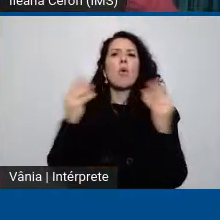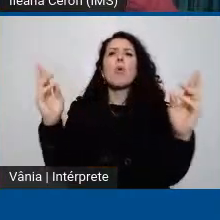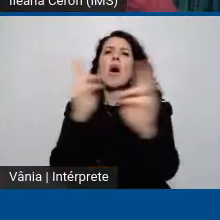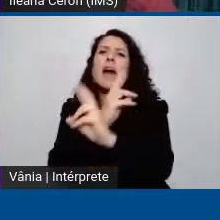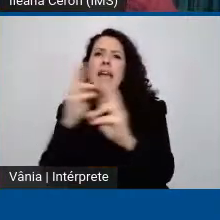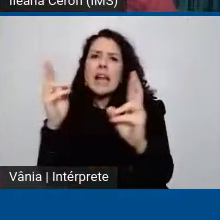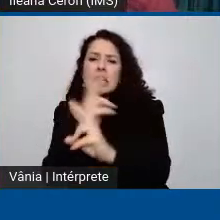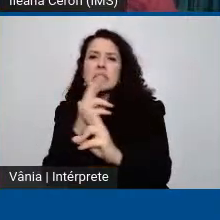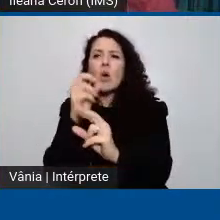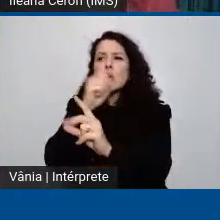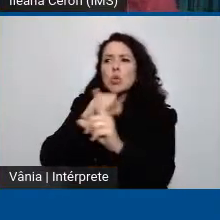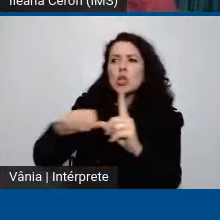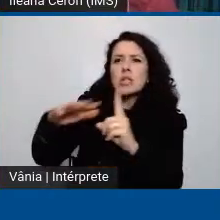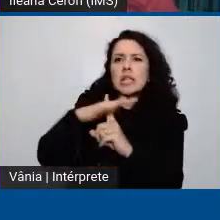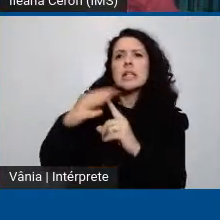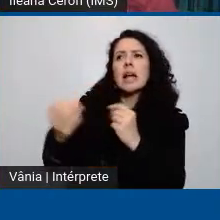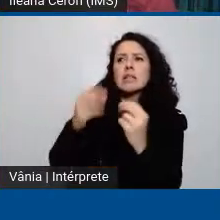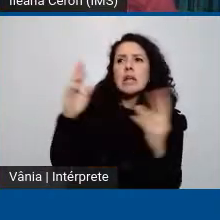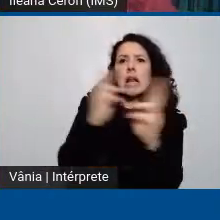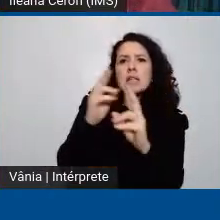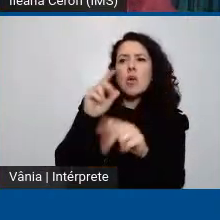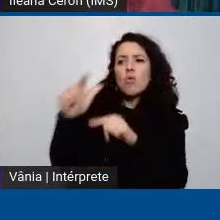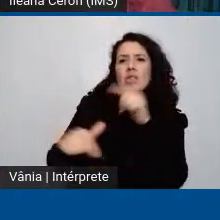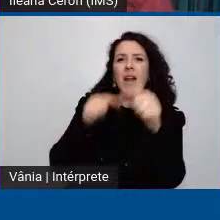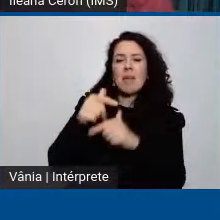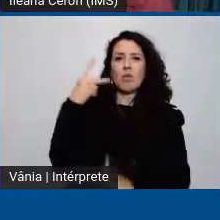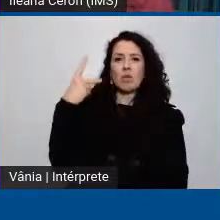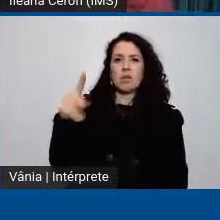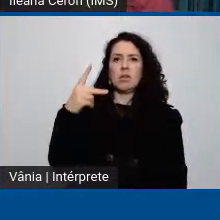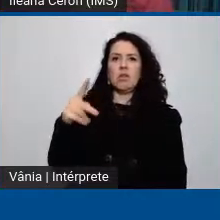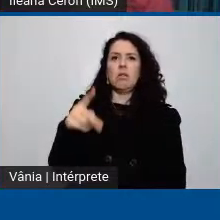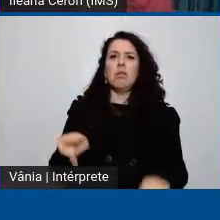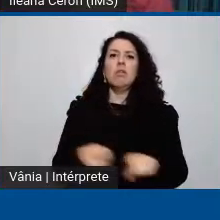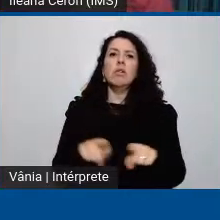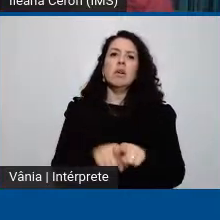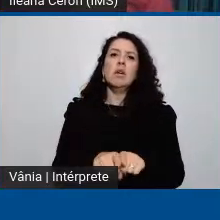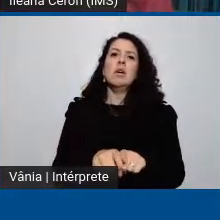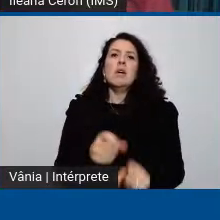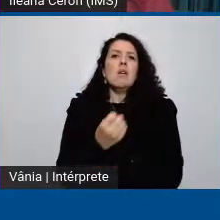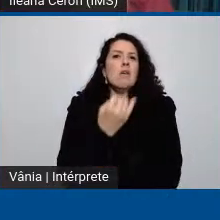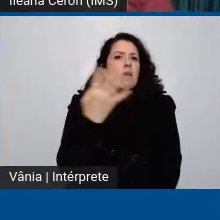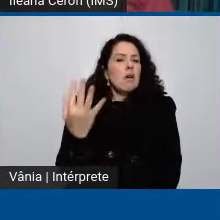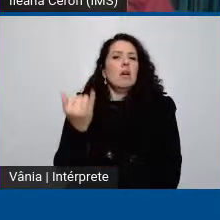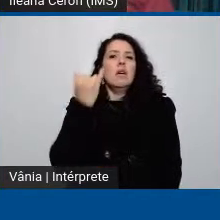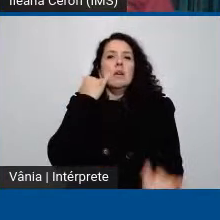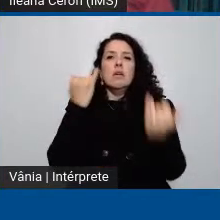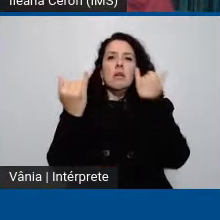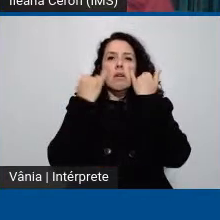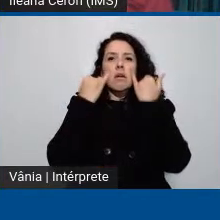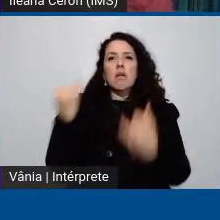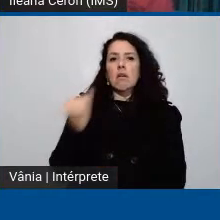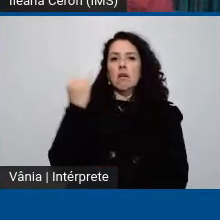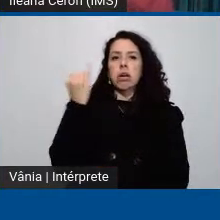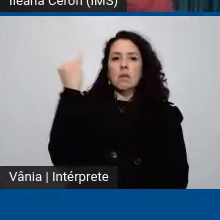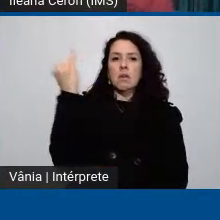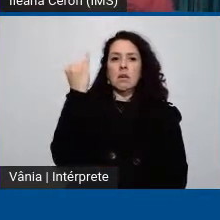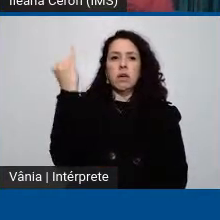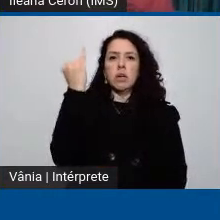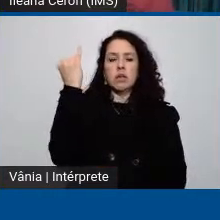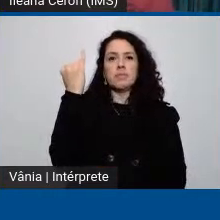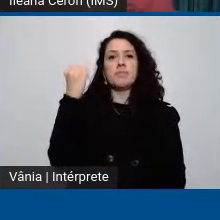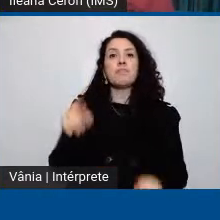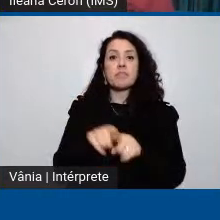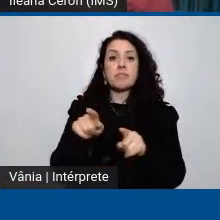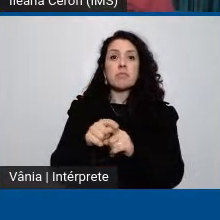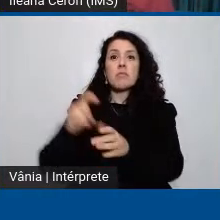trabalho, né? Então, eram, enfim, fontes primárias valiosíssimas, né? E uma documentação que se